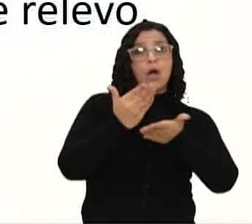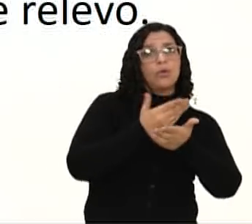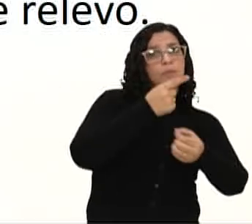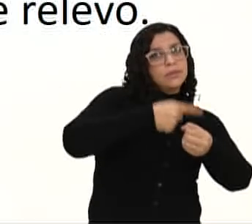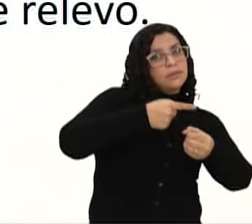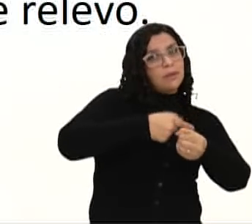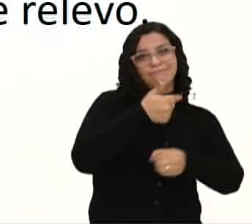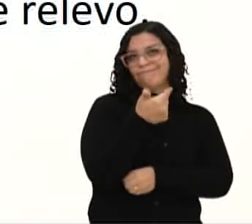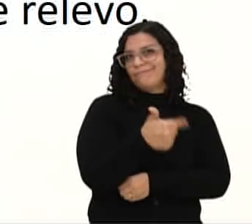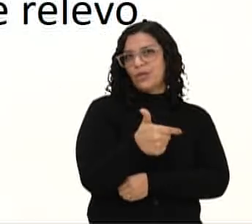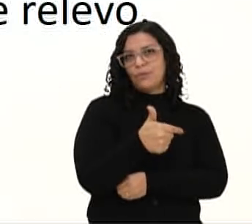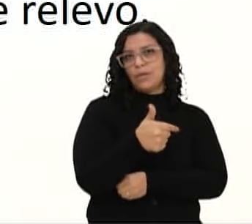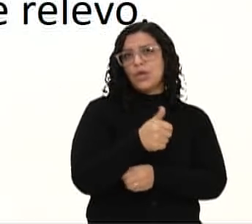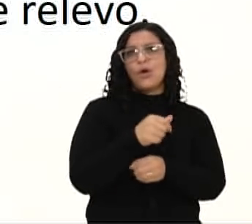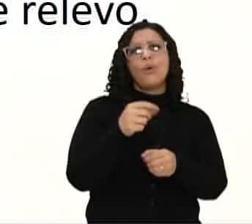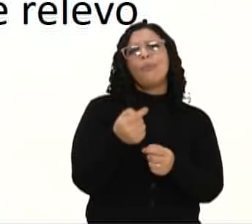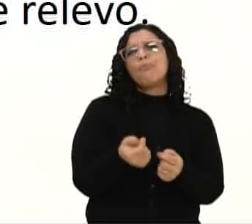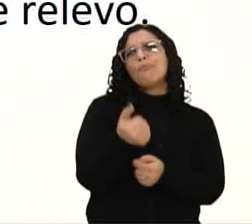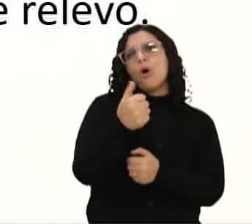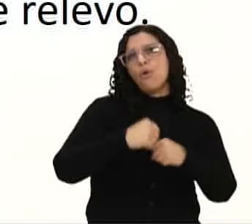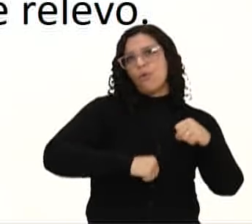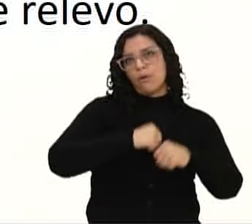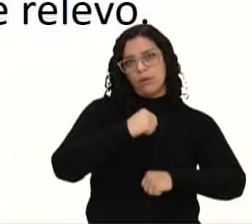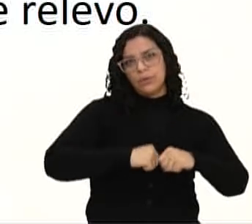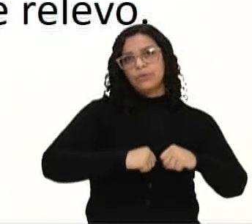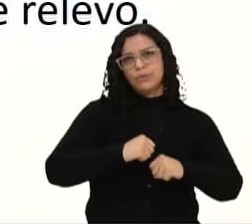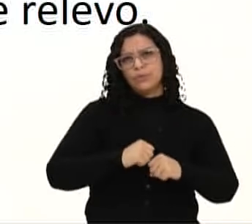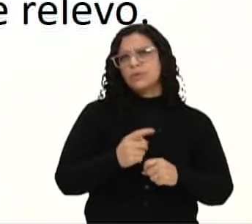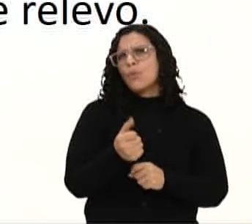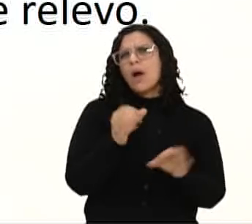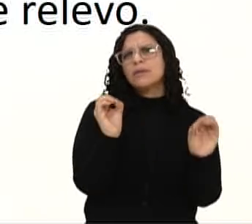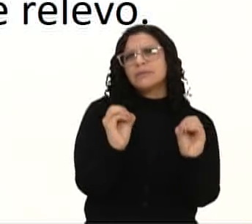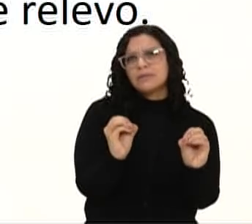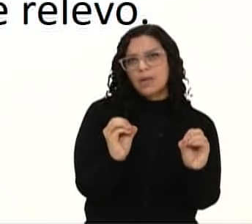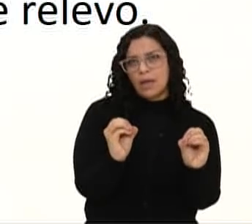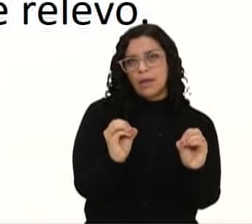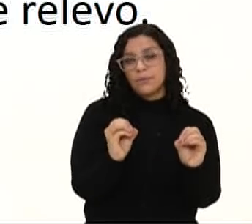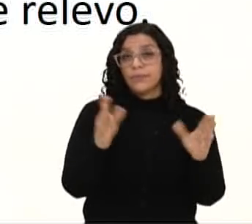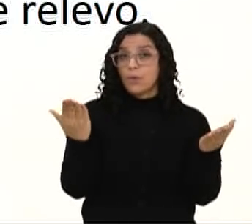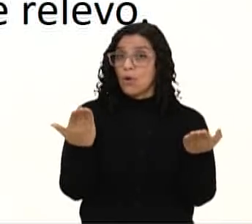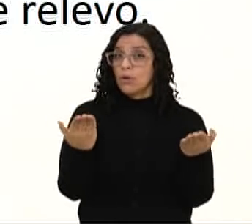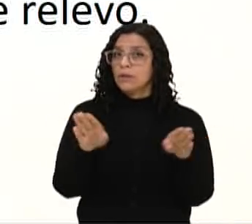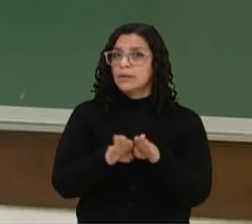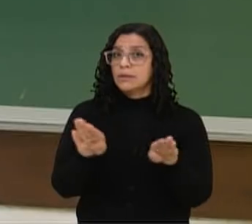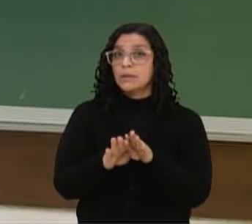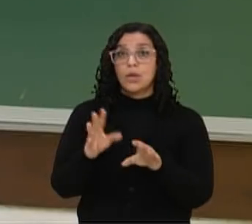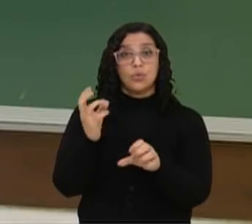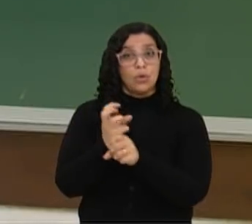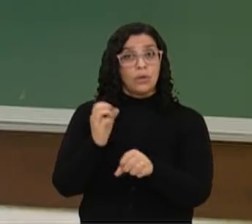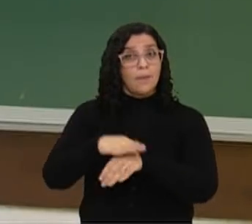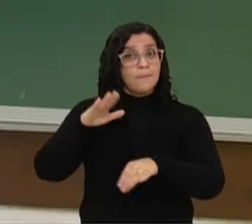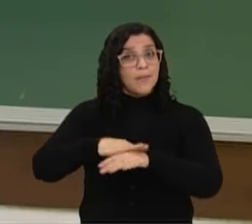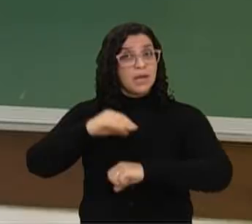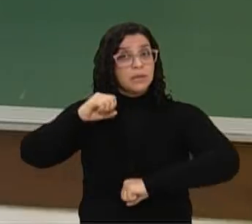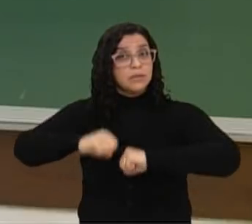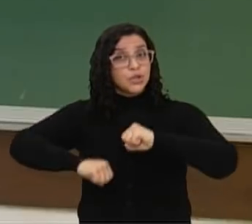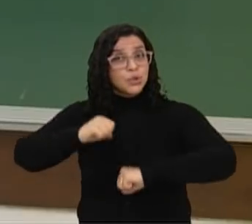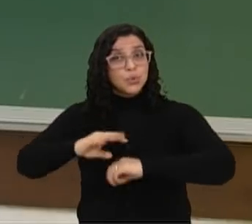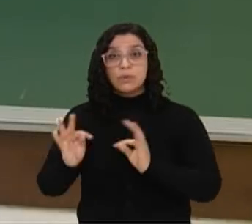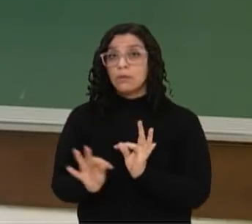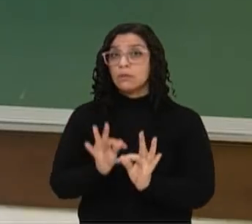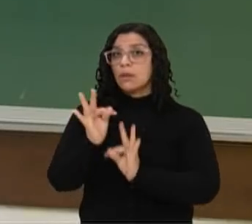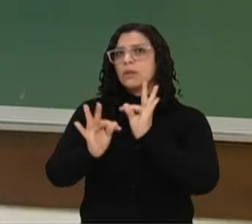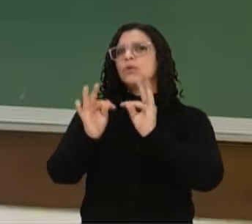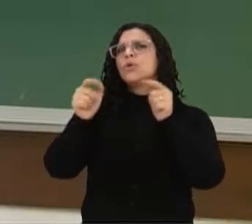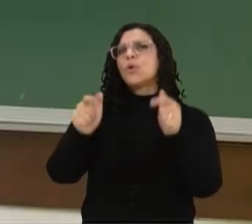ou que a quantidade é bem menor, é quase insignificante, né? Onde temos aglomeração ali de indústrias de alta